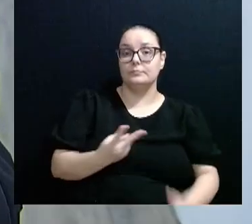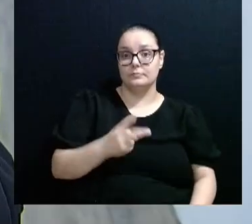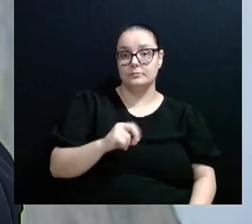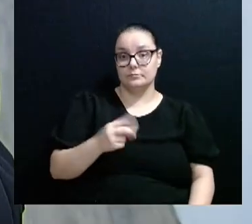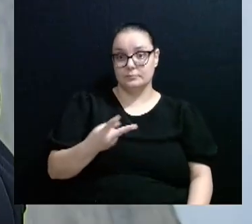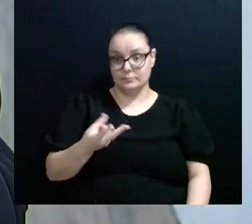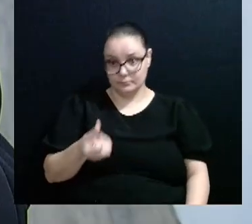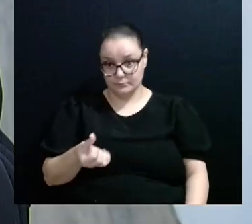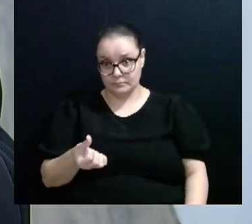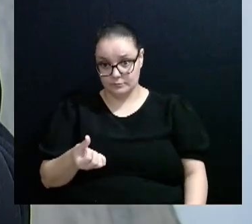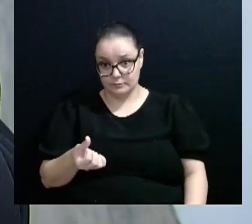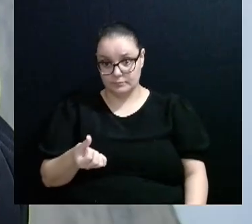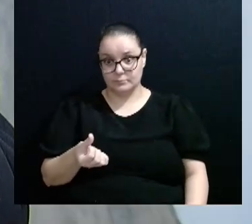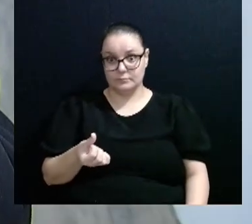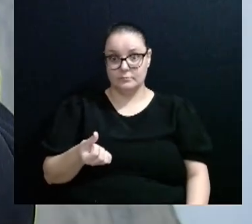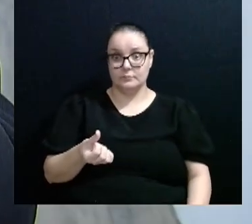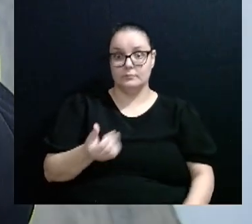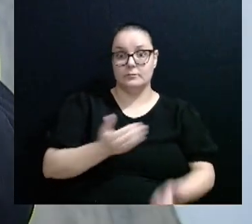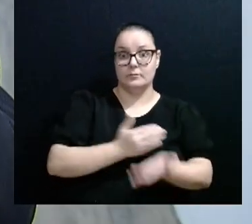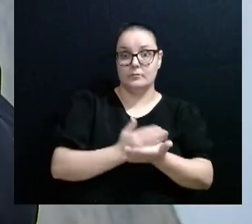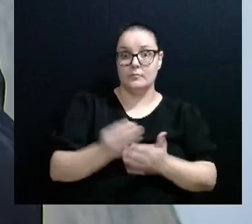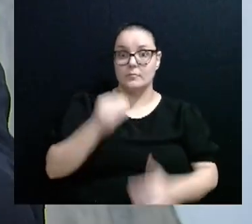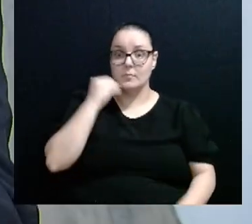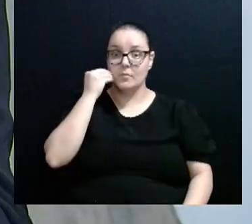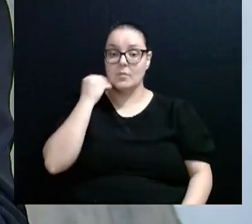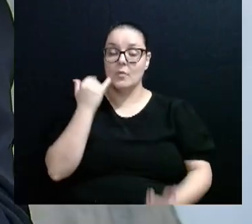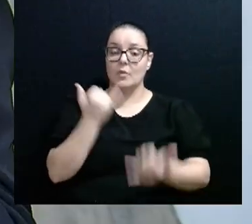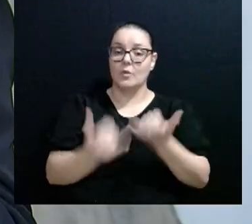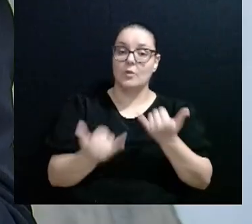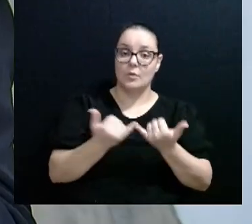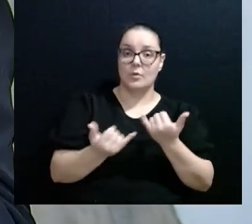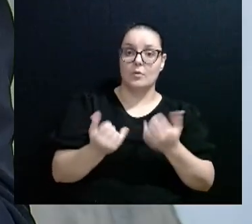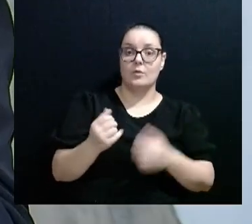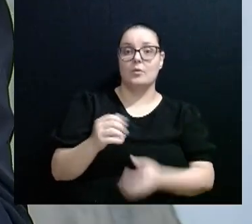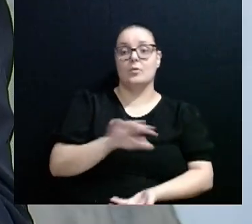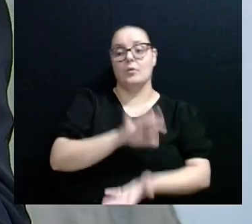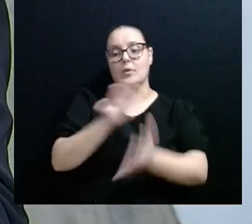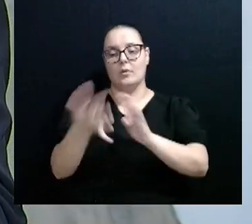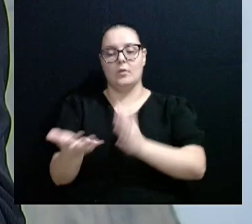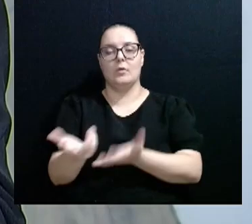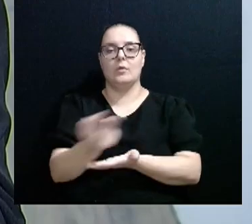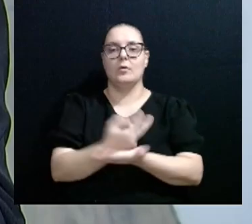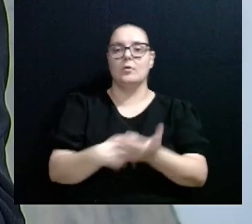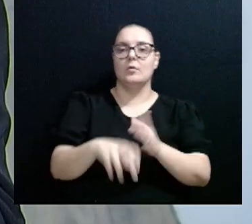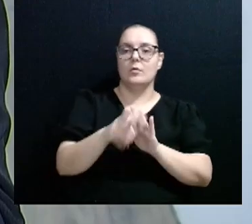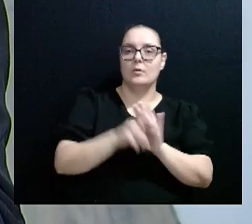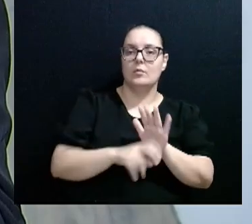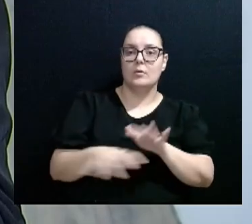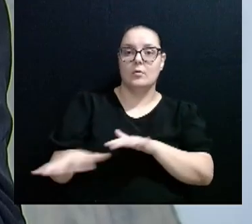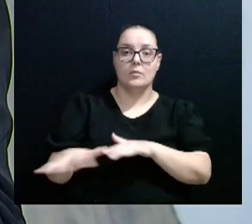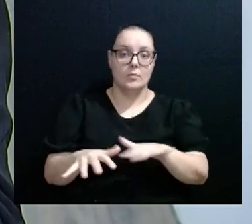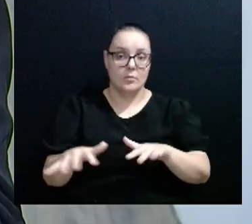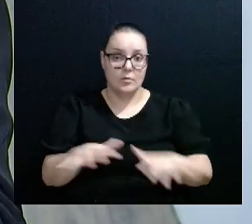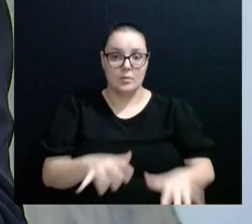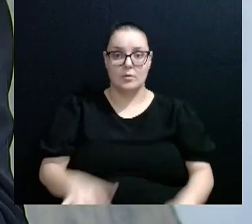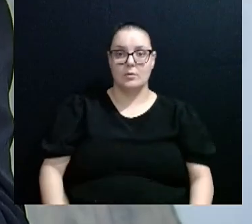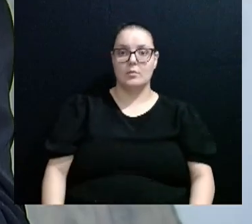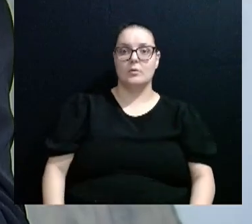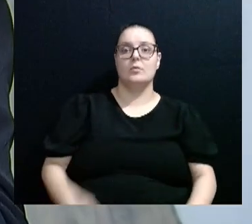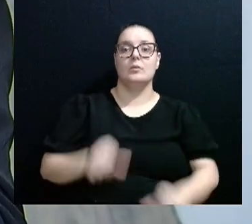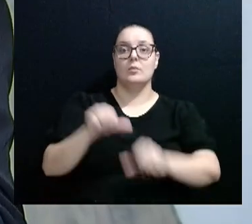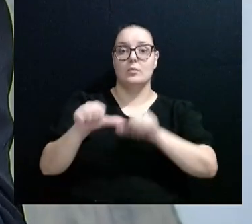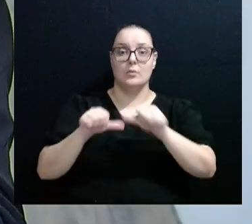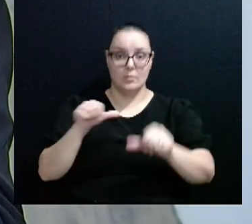Já em fase de experimento, o início da reforma tributária que estará alterando o